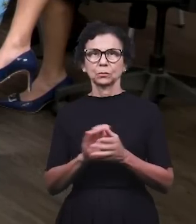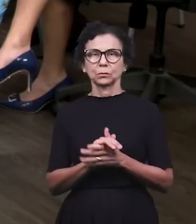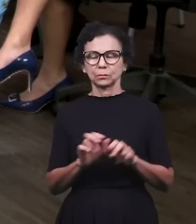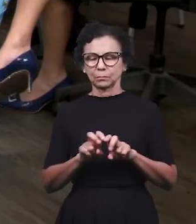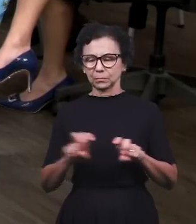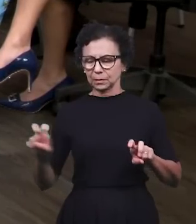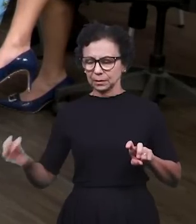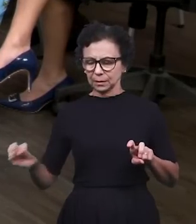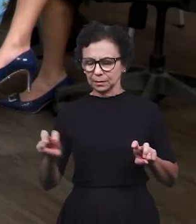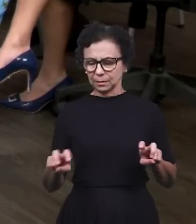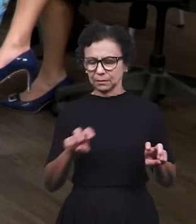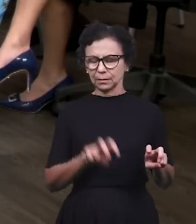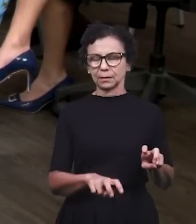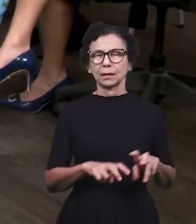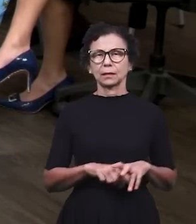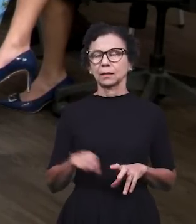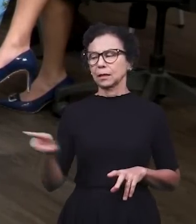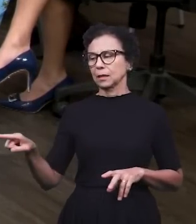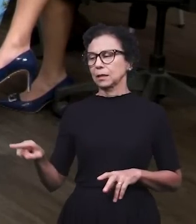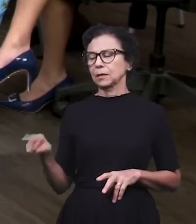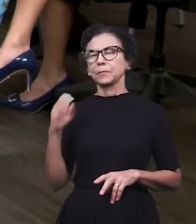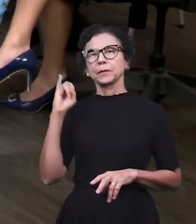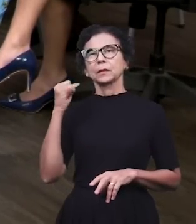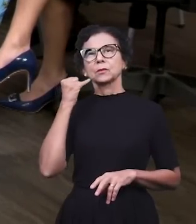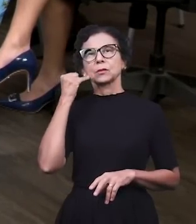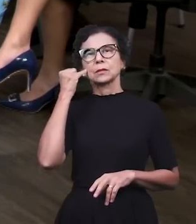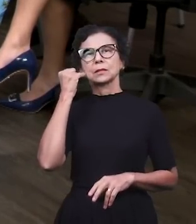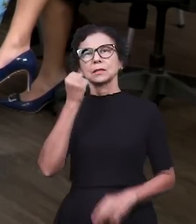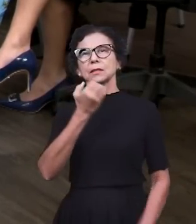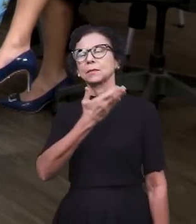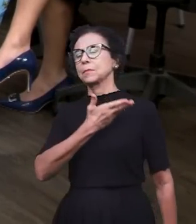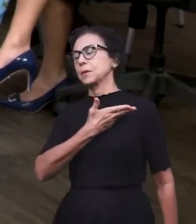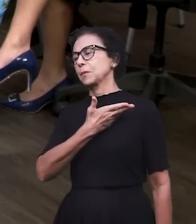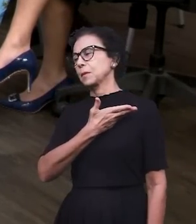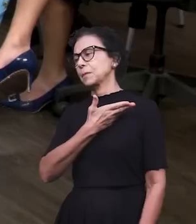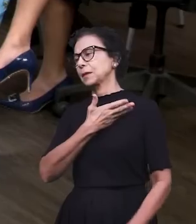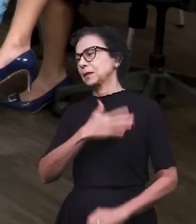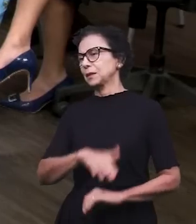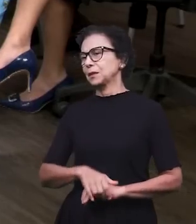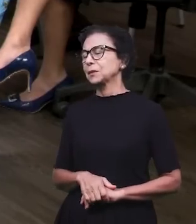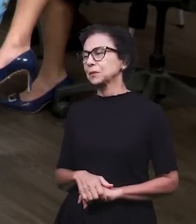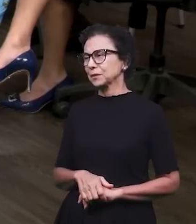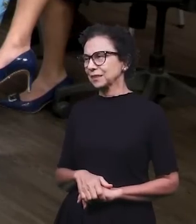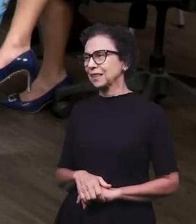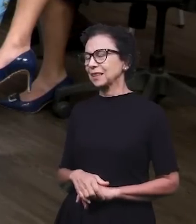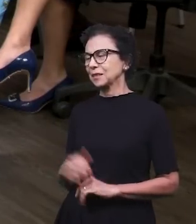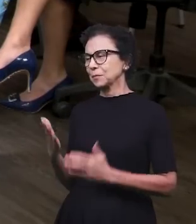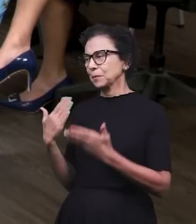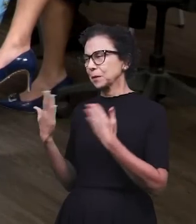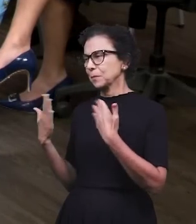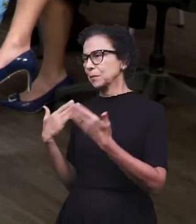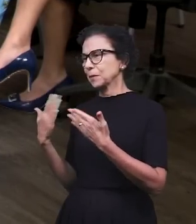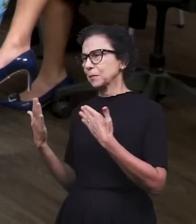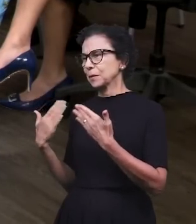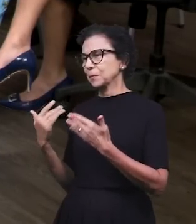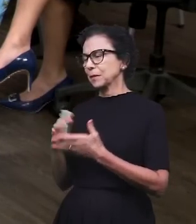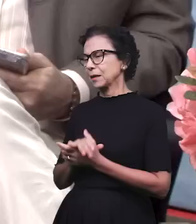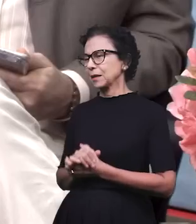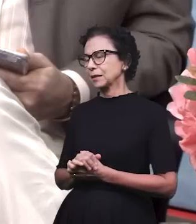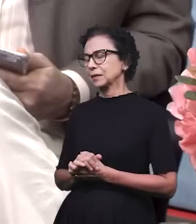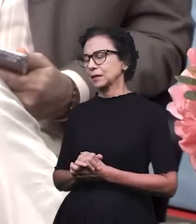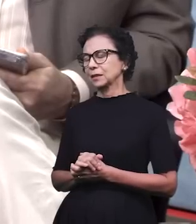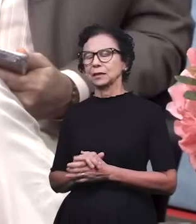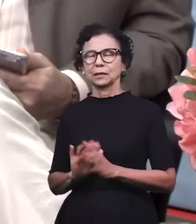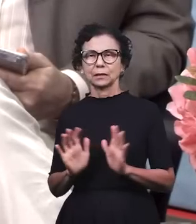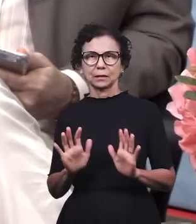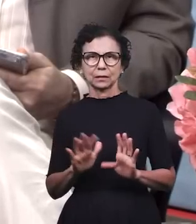Josias, meu amigo, que vou discutir, as meninas vão lá conversar só. Quem vê? Não é isso. O jovem ativo é aquele que se